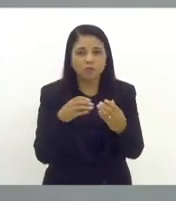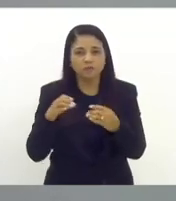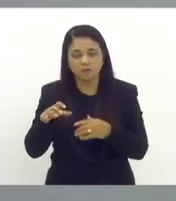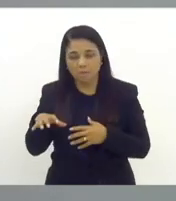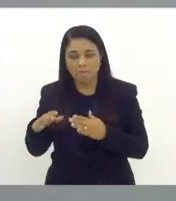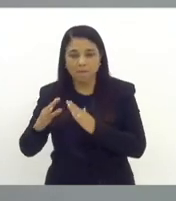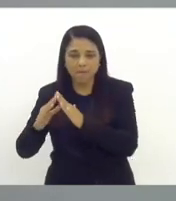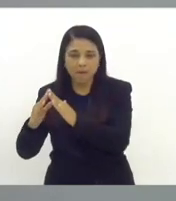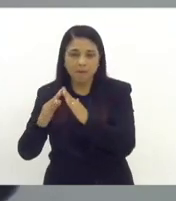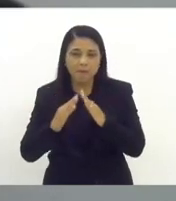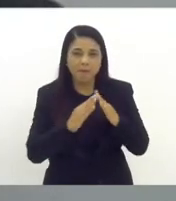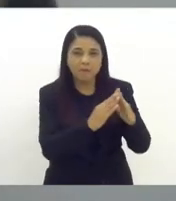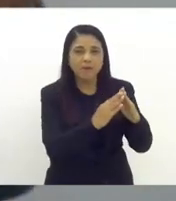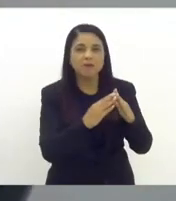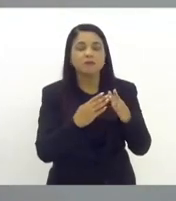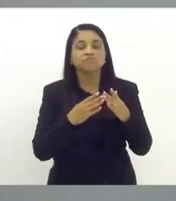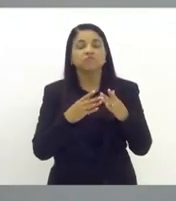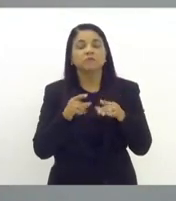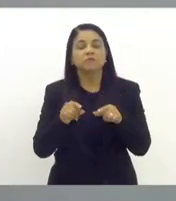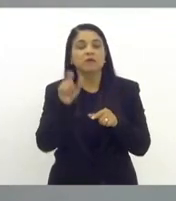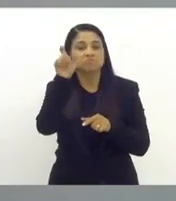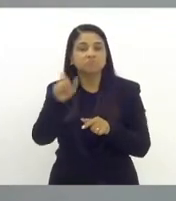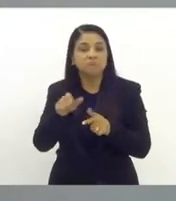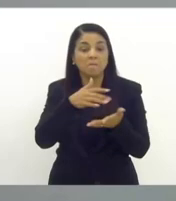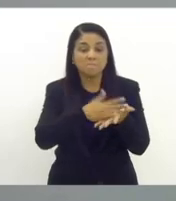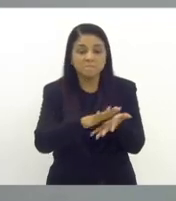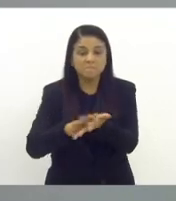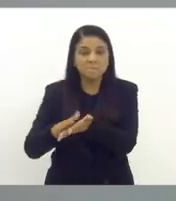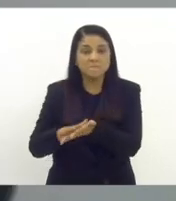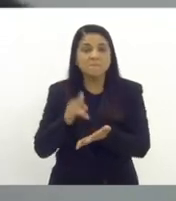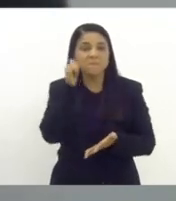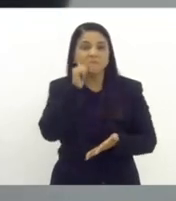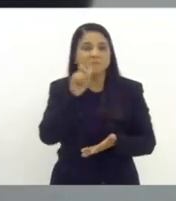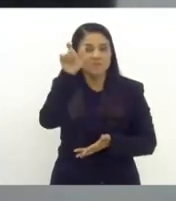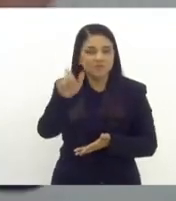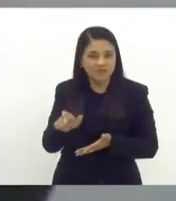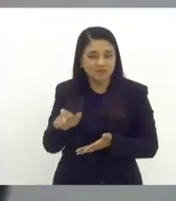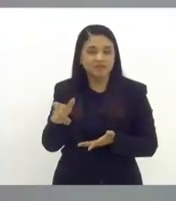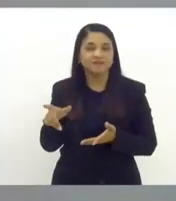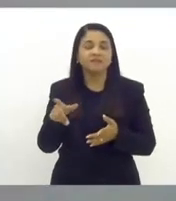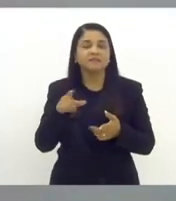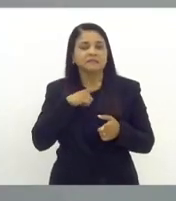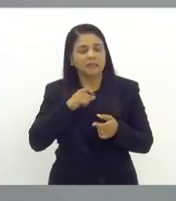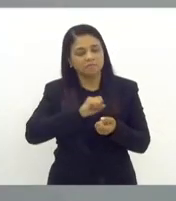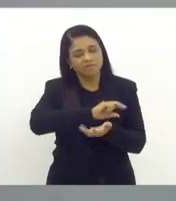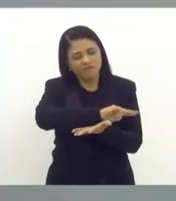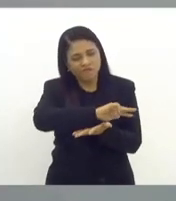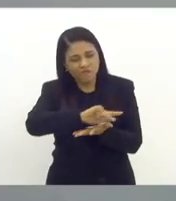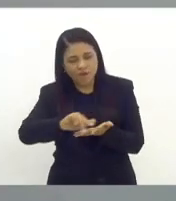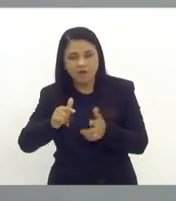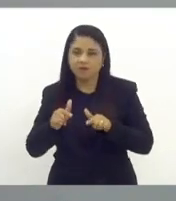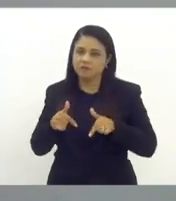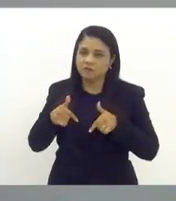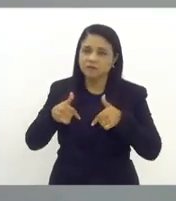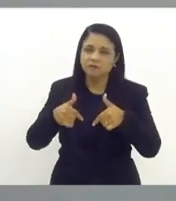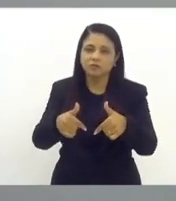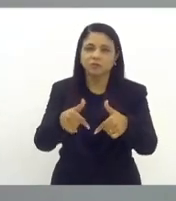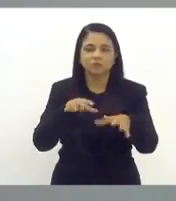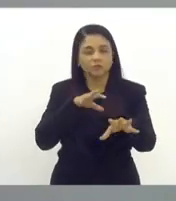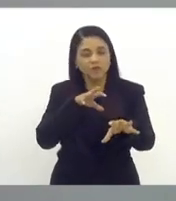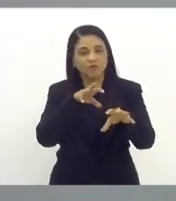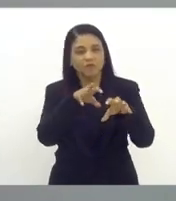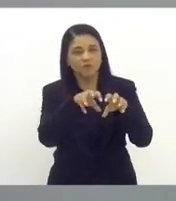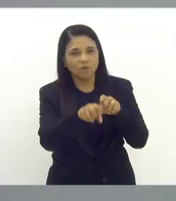das passistas Então a gente tem o vasto vasto e leque de ações para formação